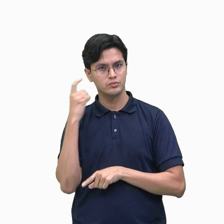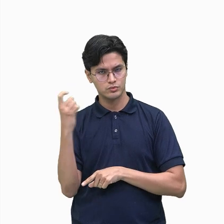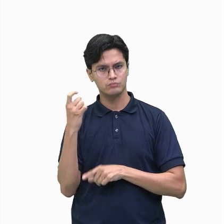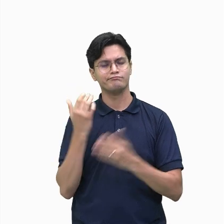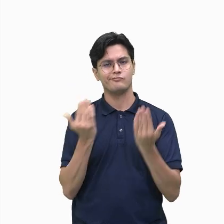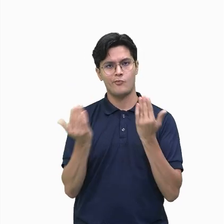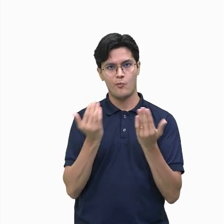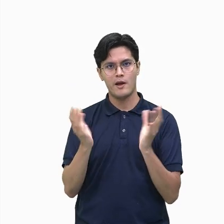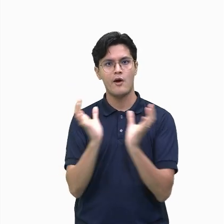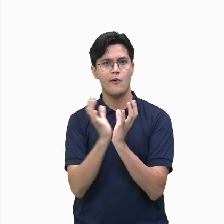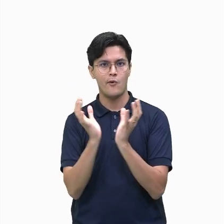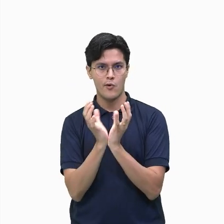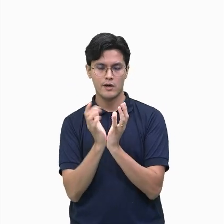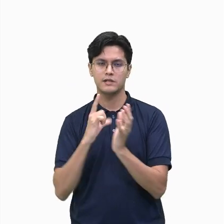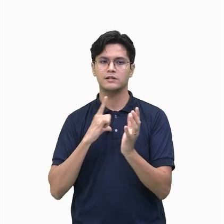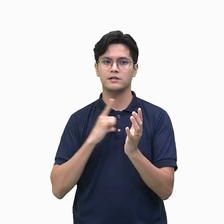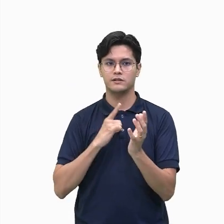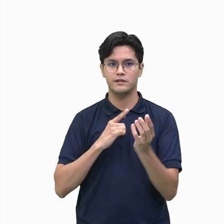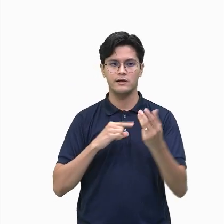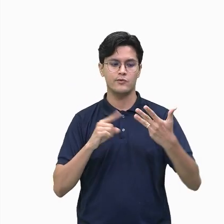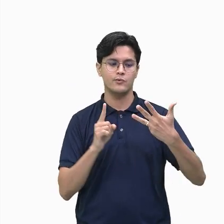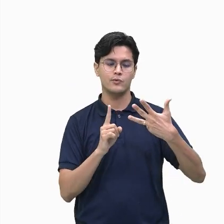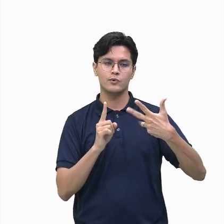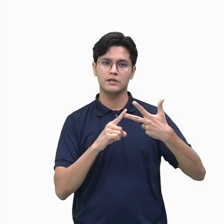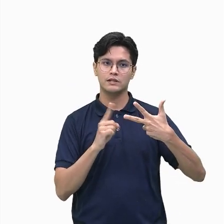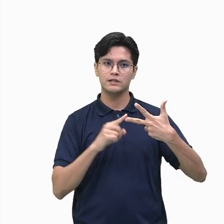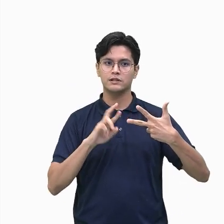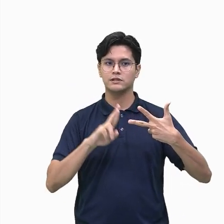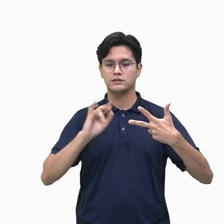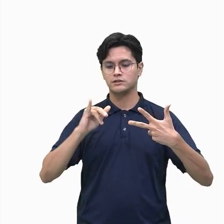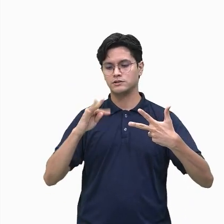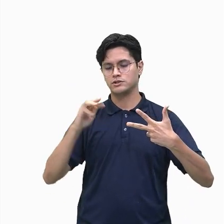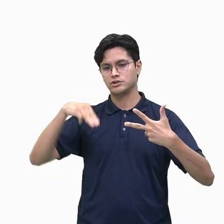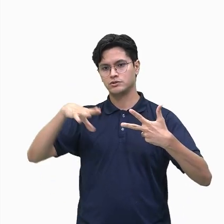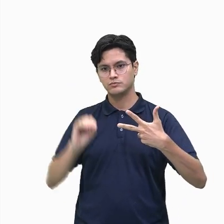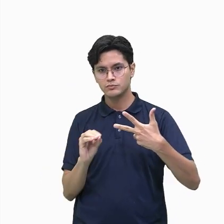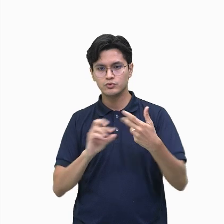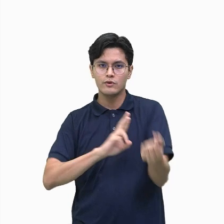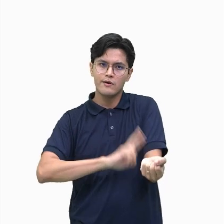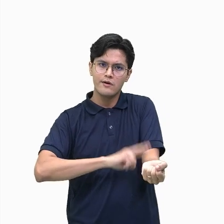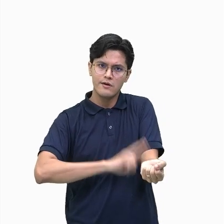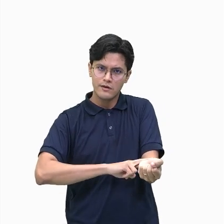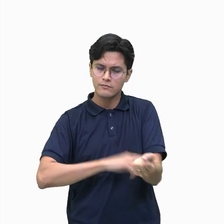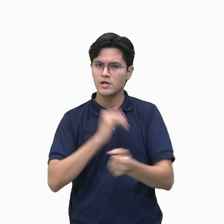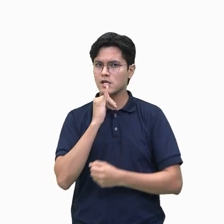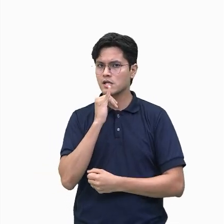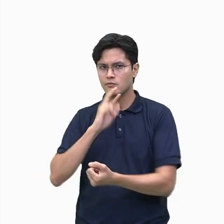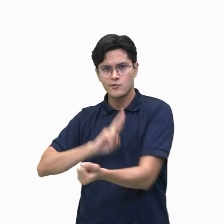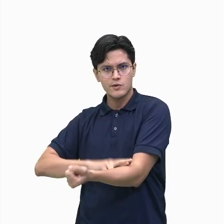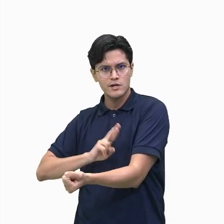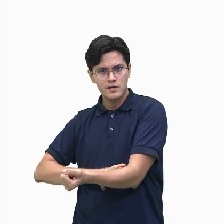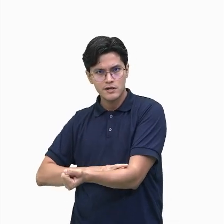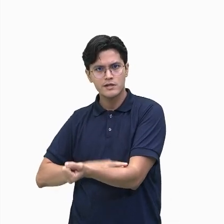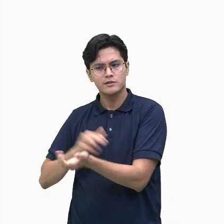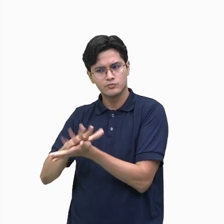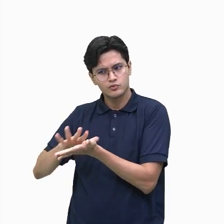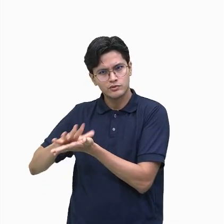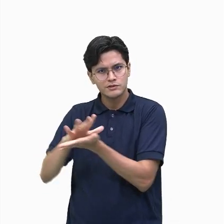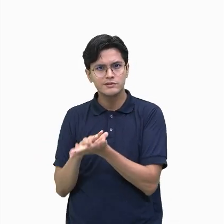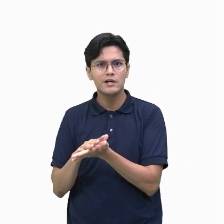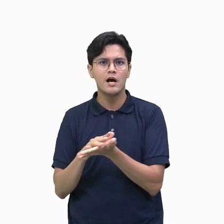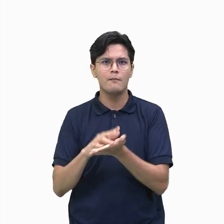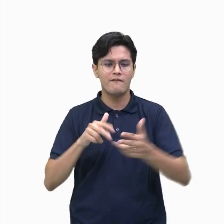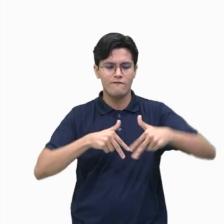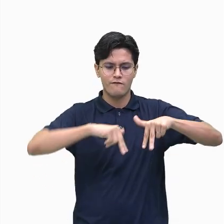organização dos sons no tempo e compasso. Será que o ritmo de um samba é o mesmo ritmo de um pagode, de uma